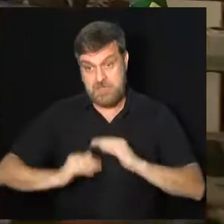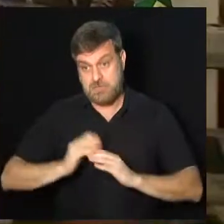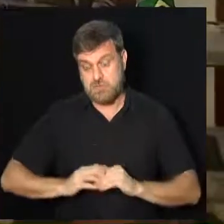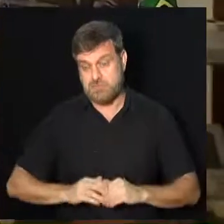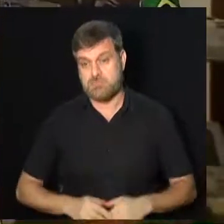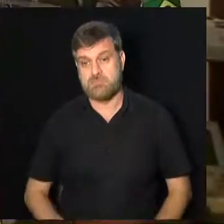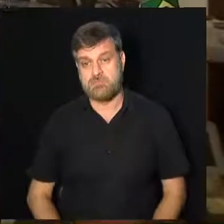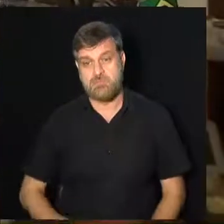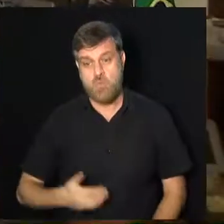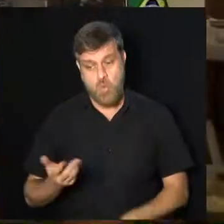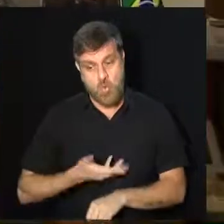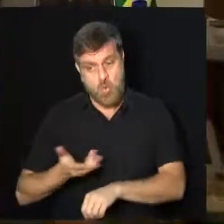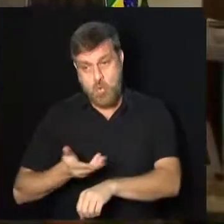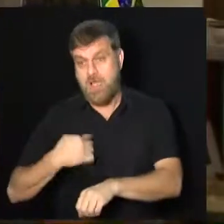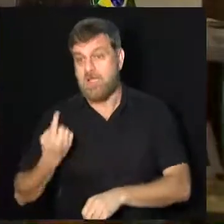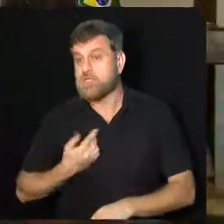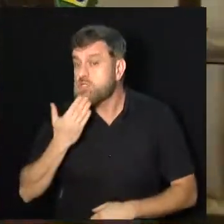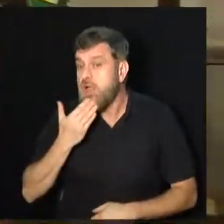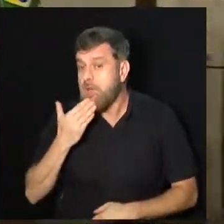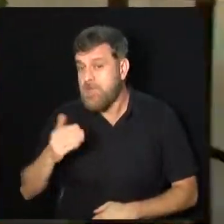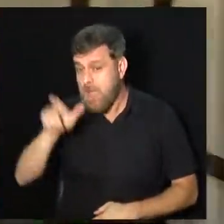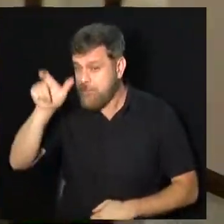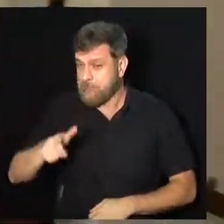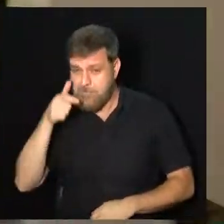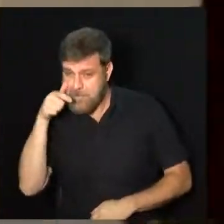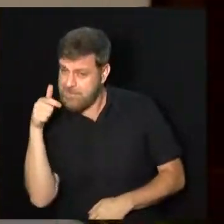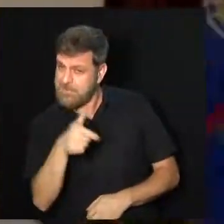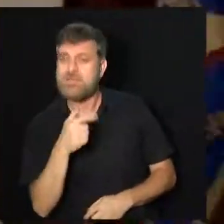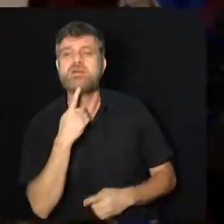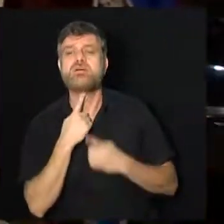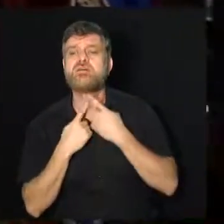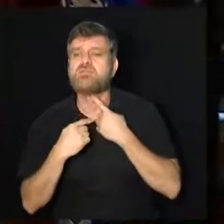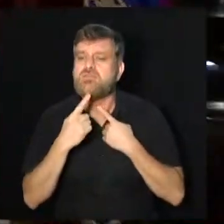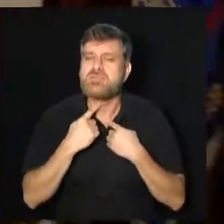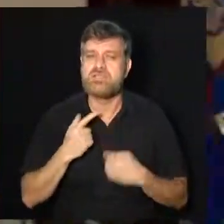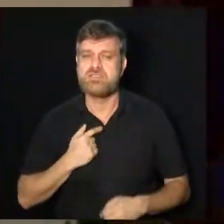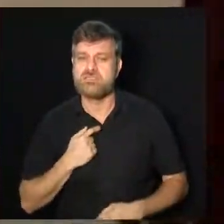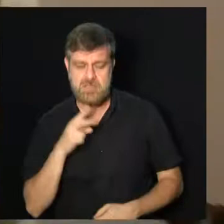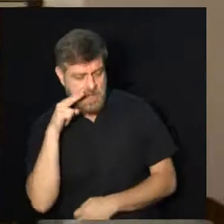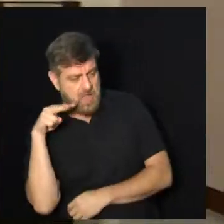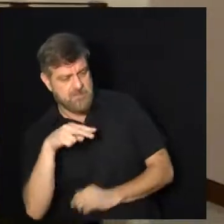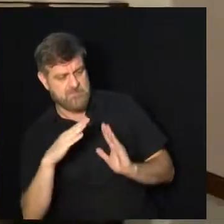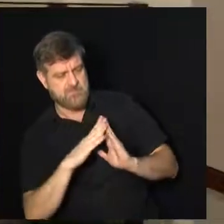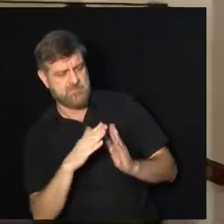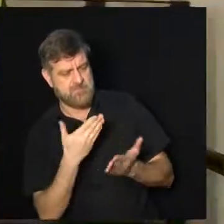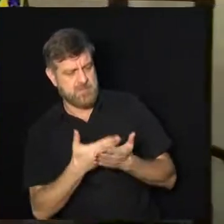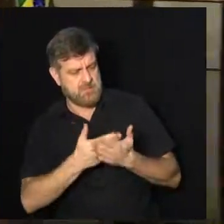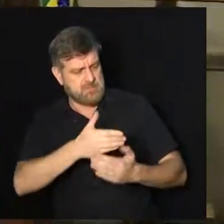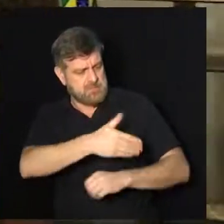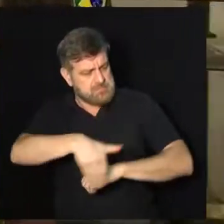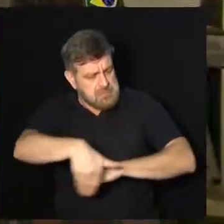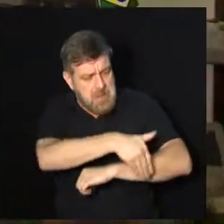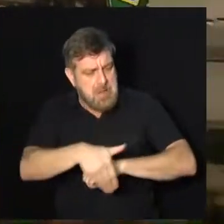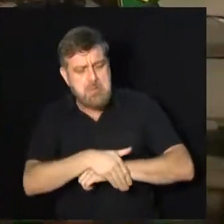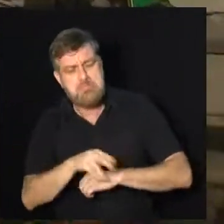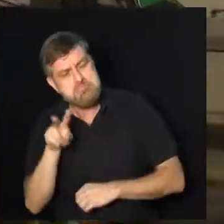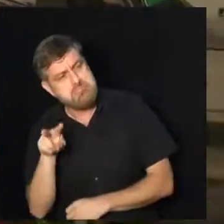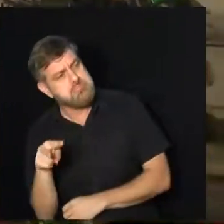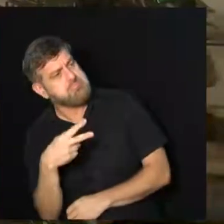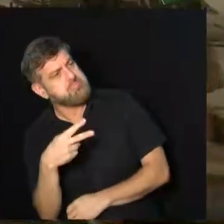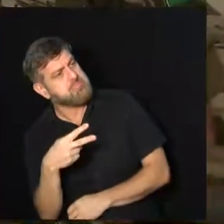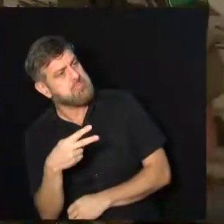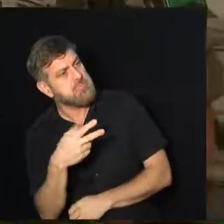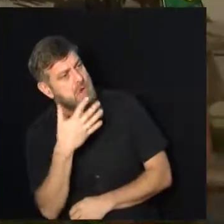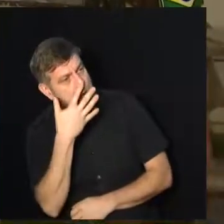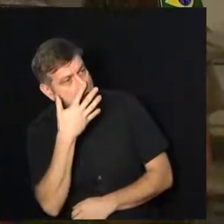intensa. Então, nós solicitamos que o interessado, a pessoa que passou pela frente aqui na rua Papa Pio XII, ficou